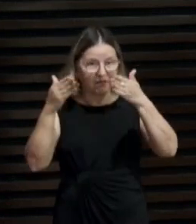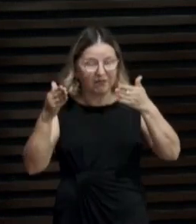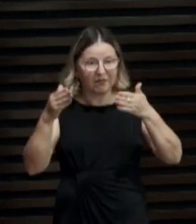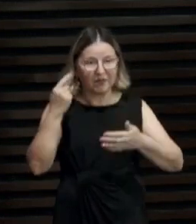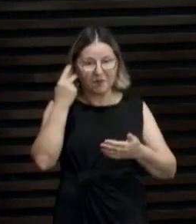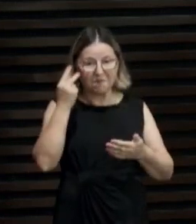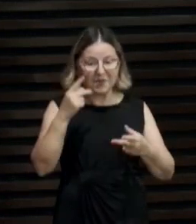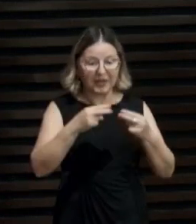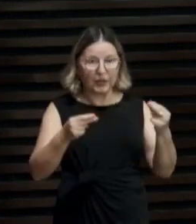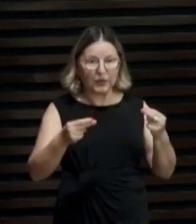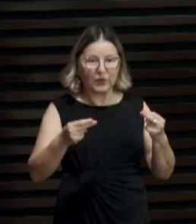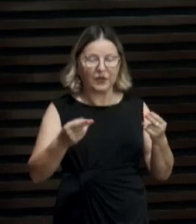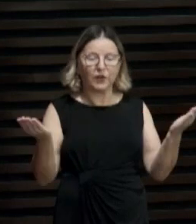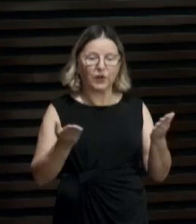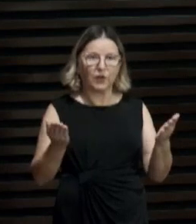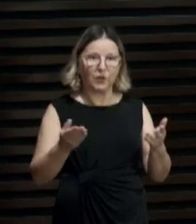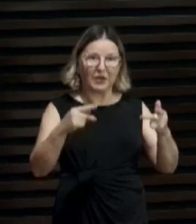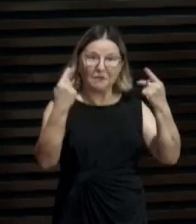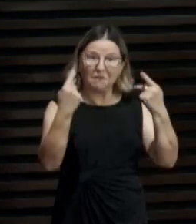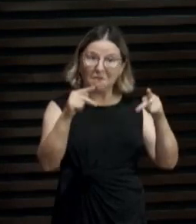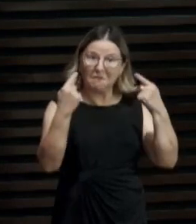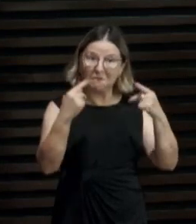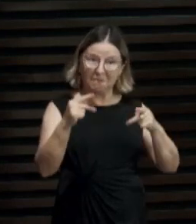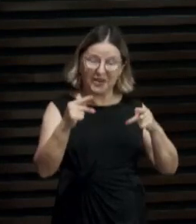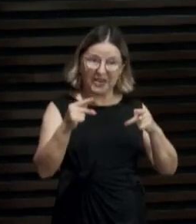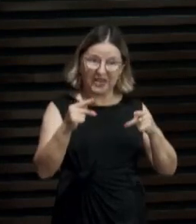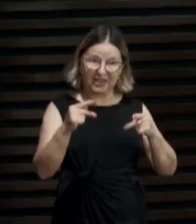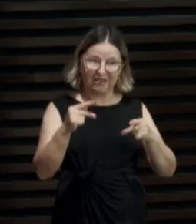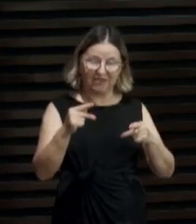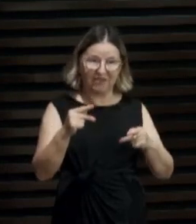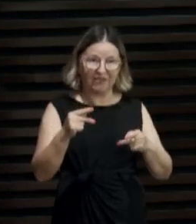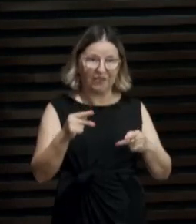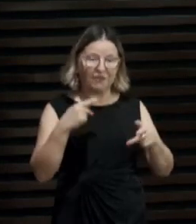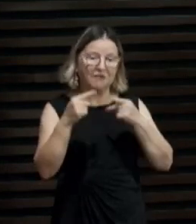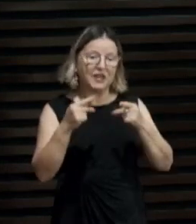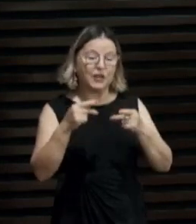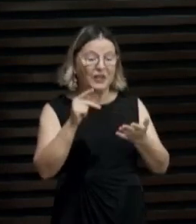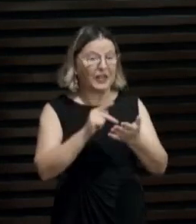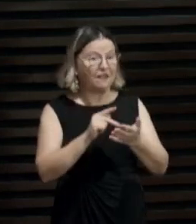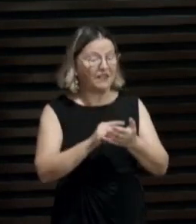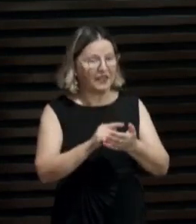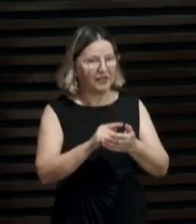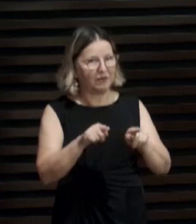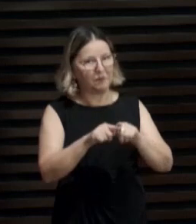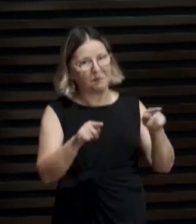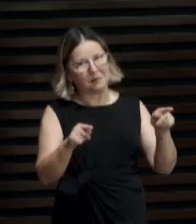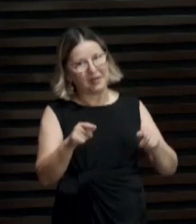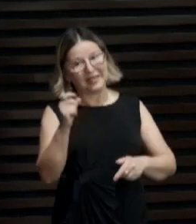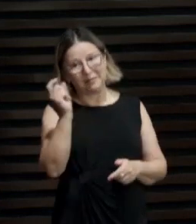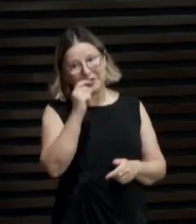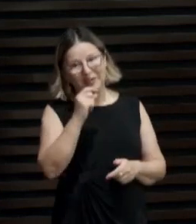sendo pregado como verdade eterna, mas na verdade é uma mentira que tem levado pessoas ao